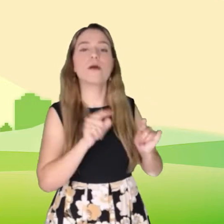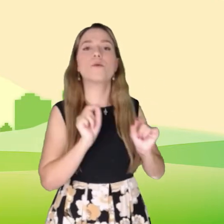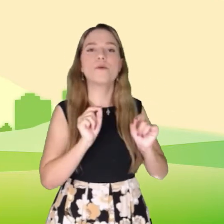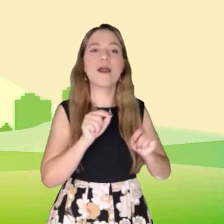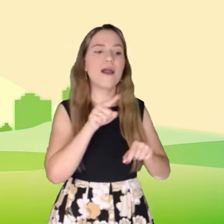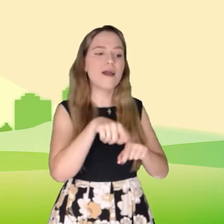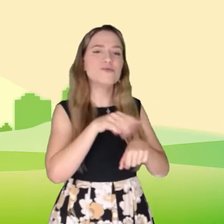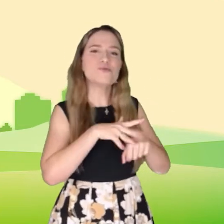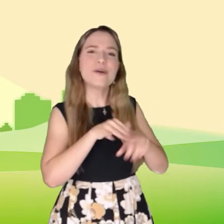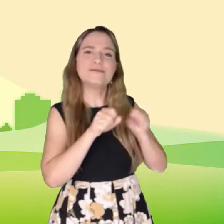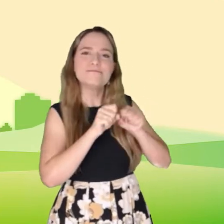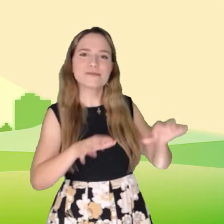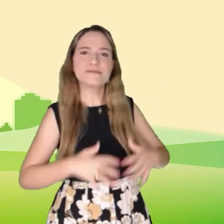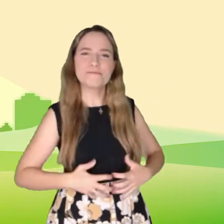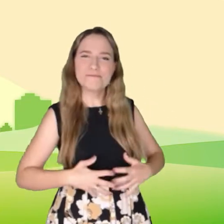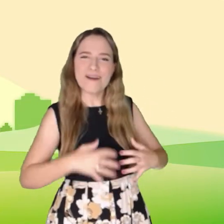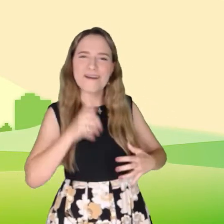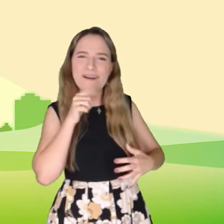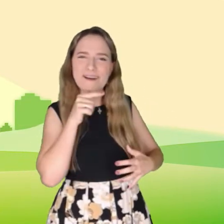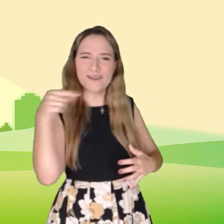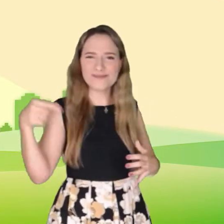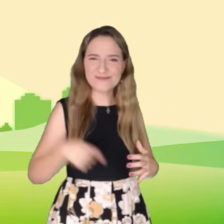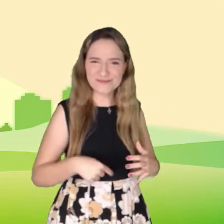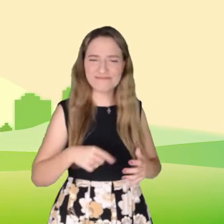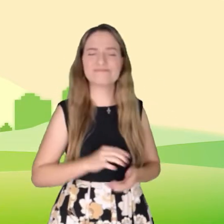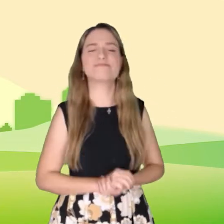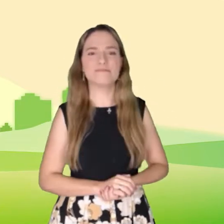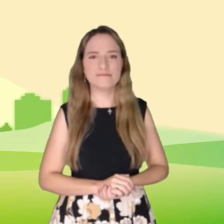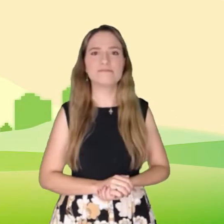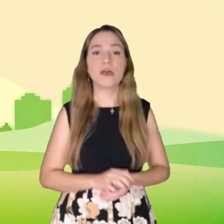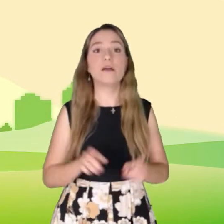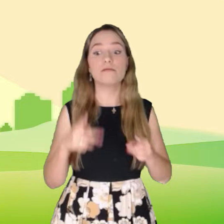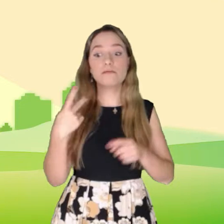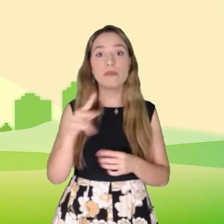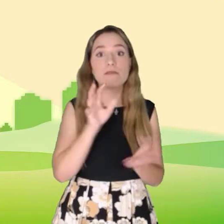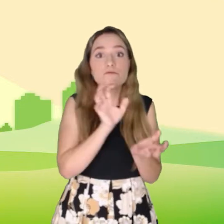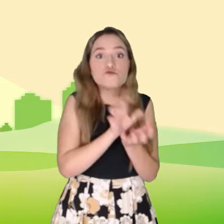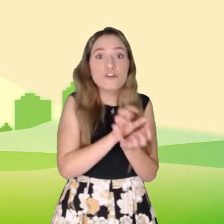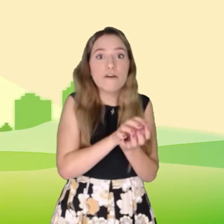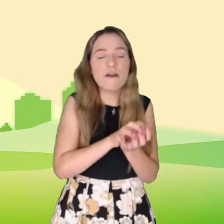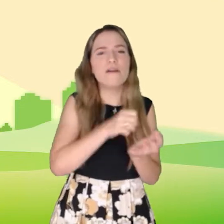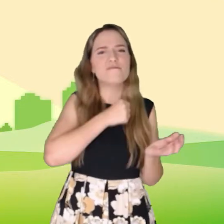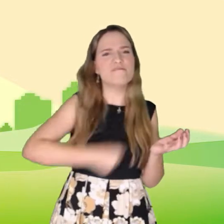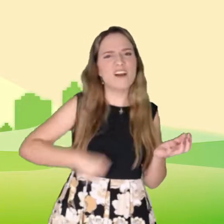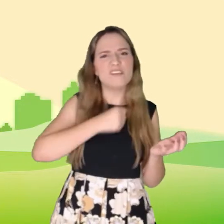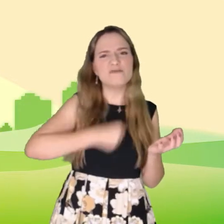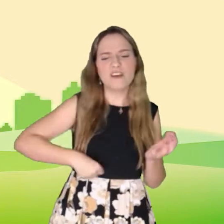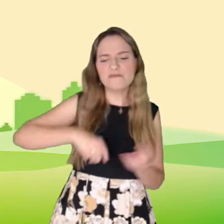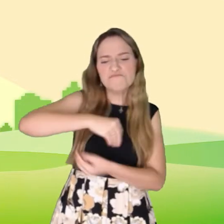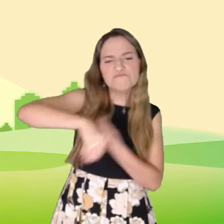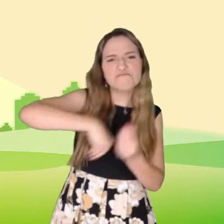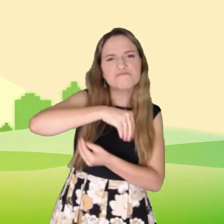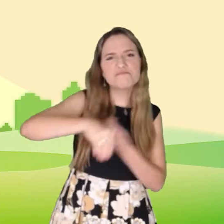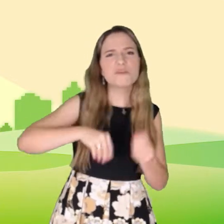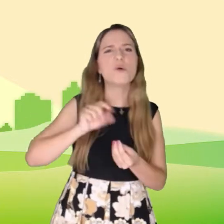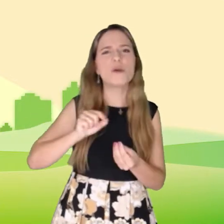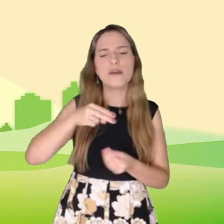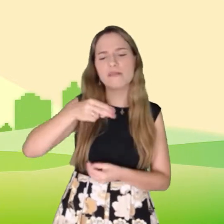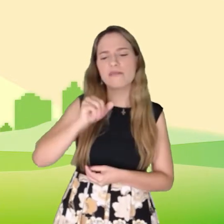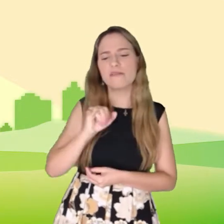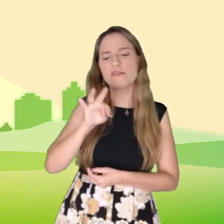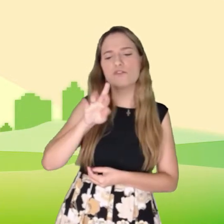d'água. Curiosamente, as fezes do jacaré contêm altos níveis de nitrogênio,